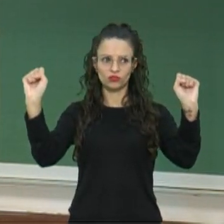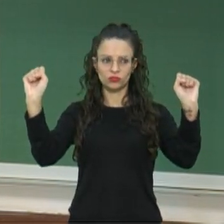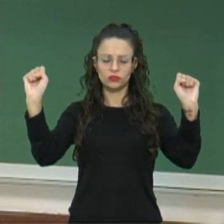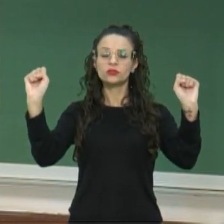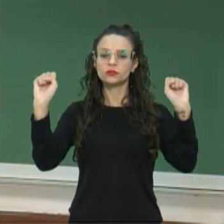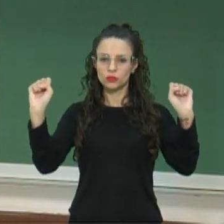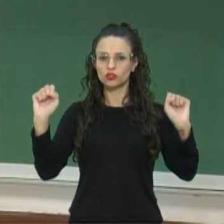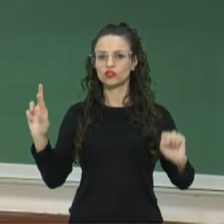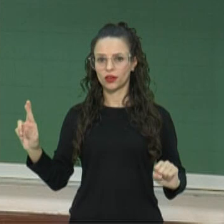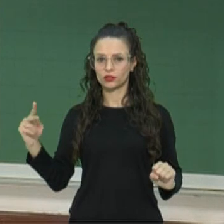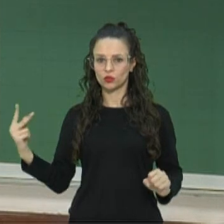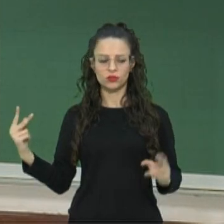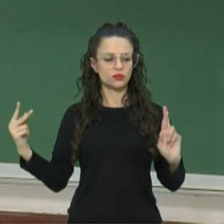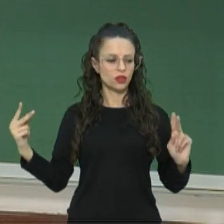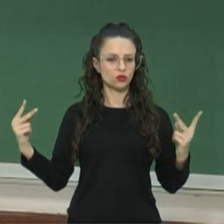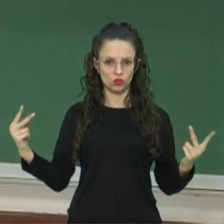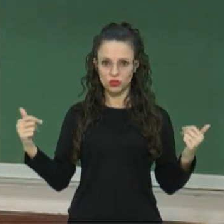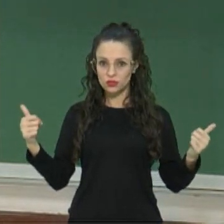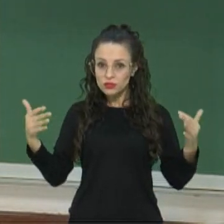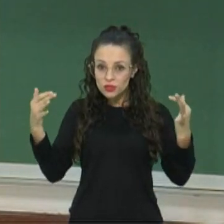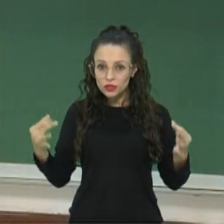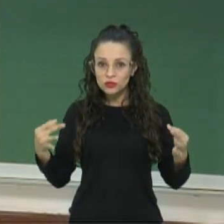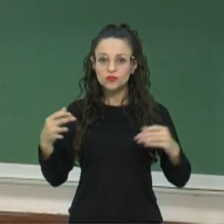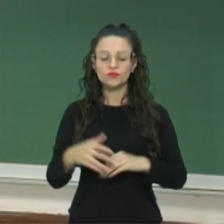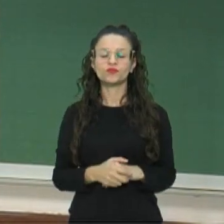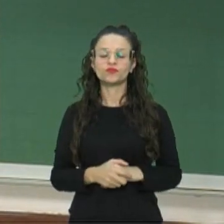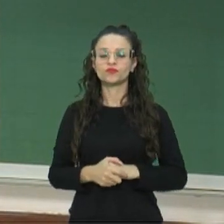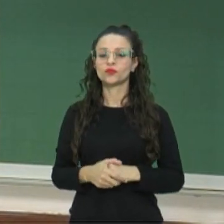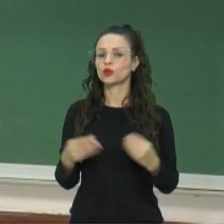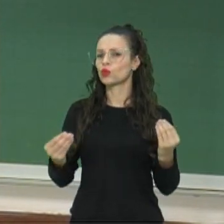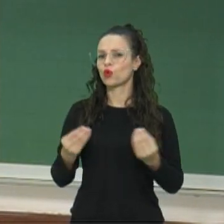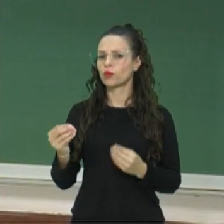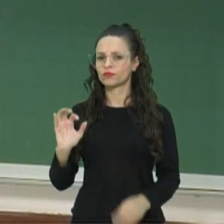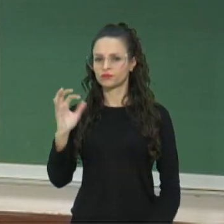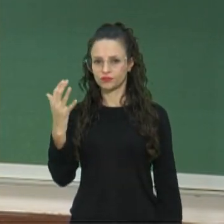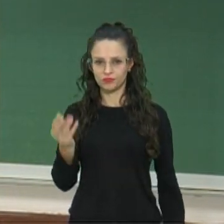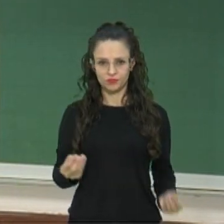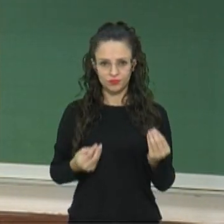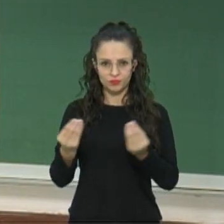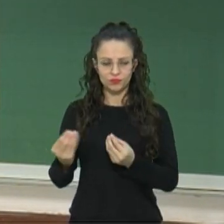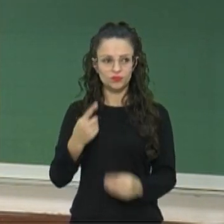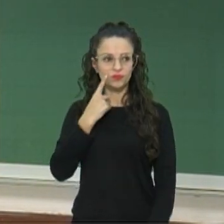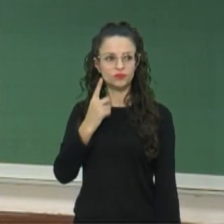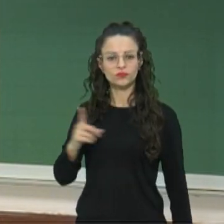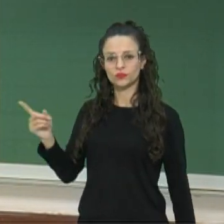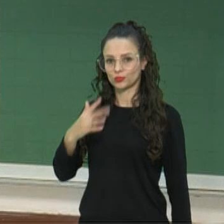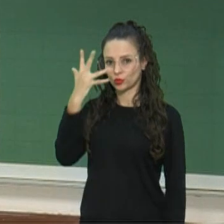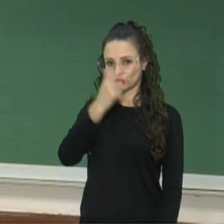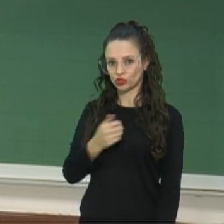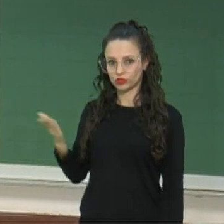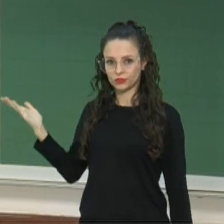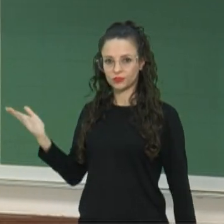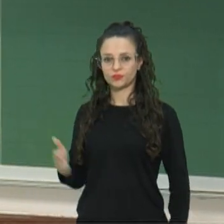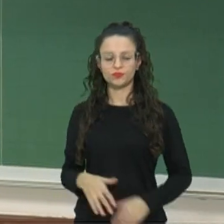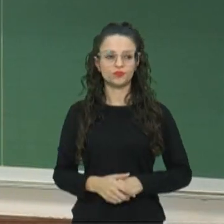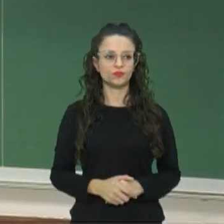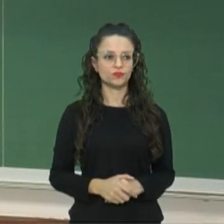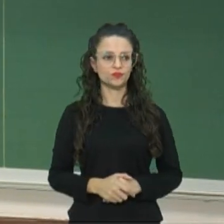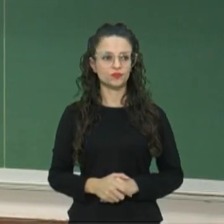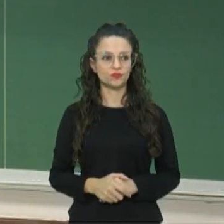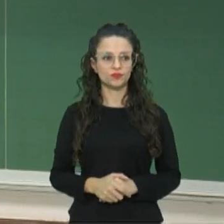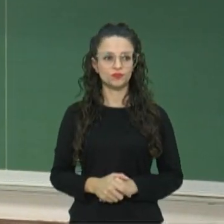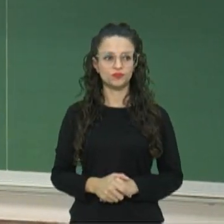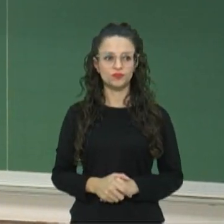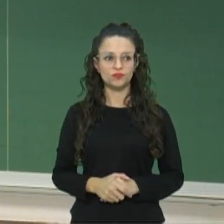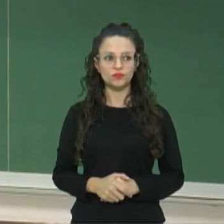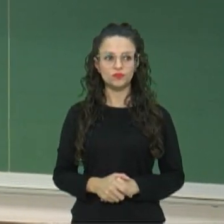radical 2 aqui, certo? Como que isso vai acontecer, senhoras e senhores? Olha só que bonitinho aqui que eu vou montar para vocês. Olha só, olha só, olha